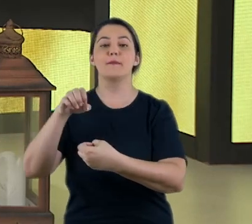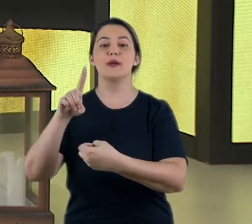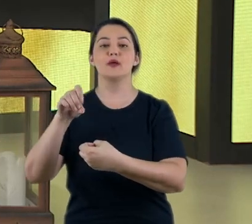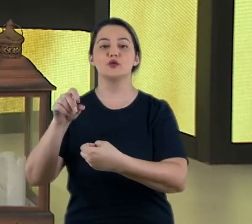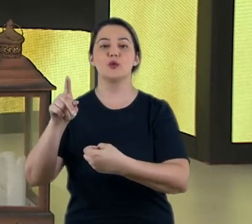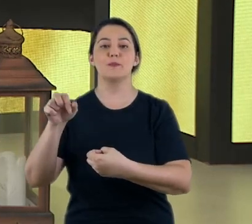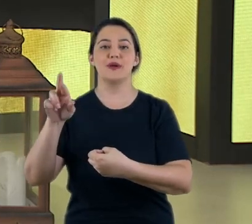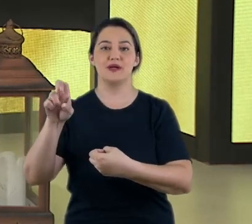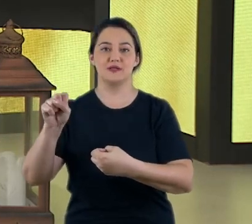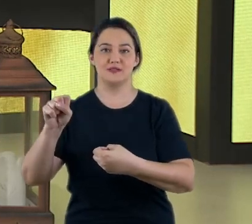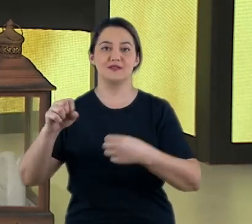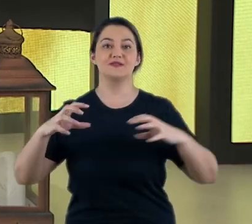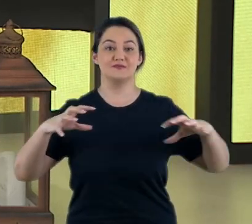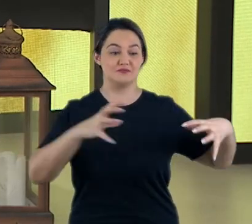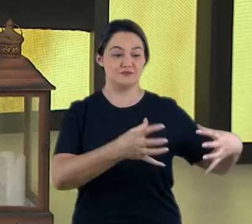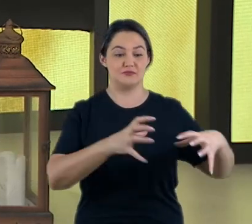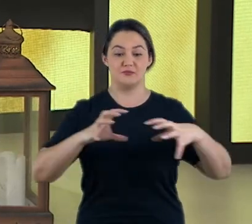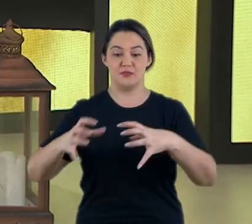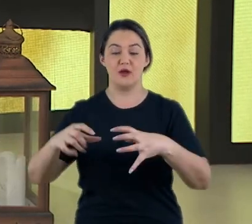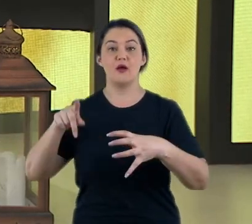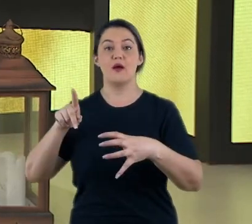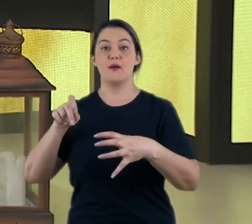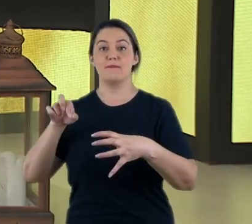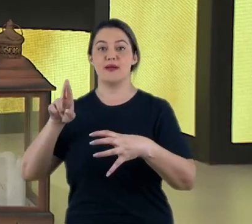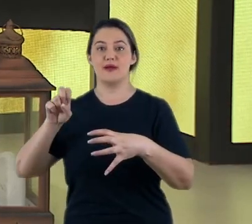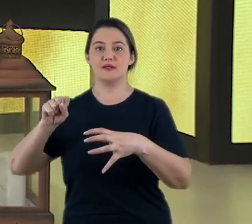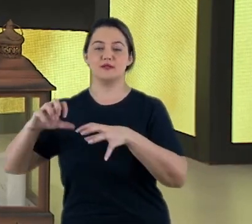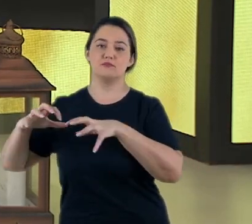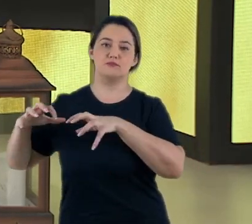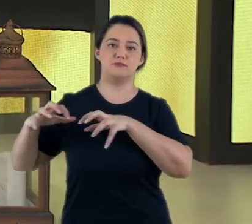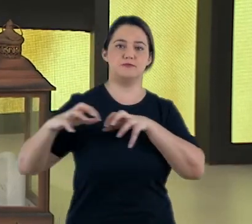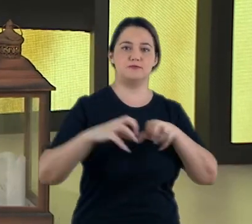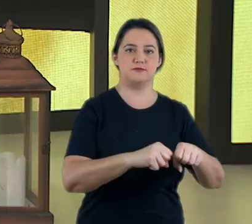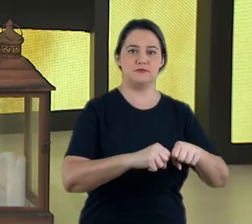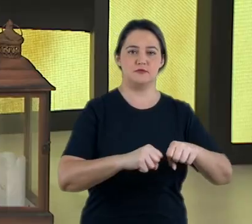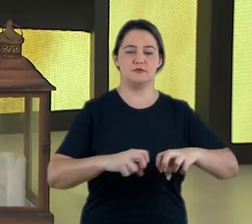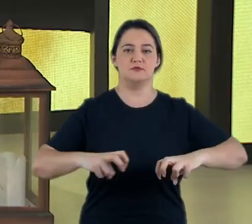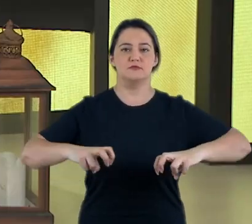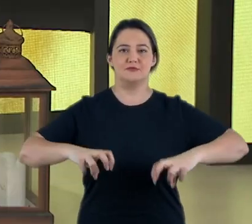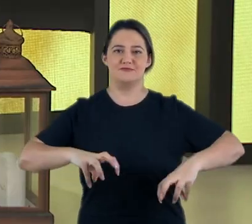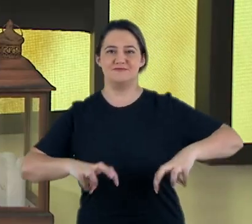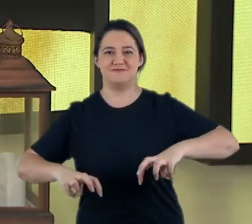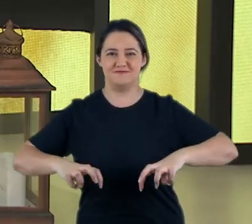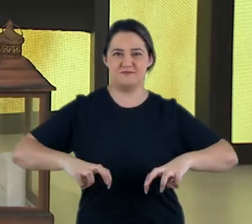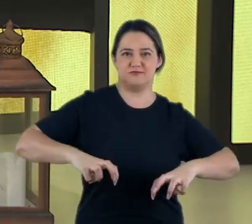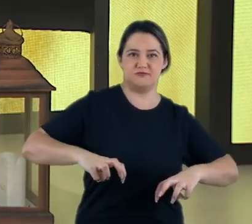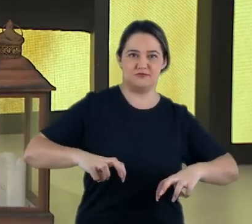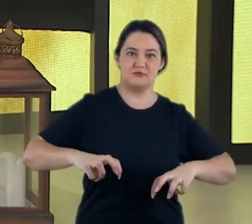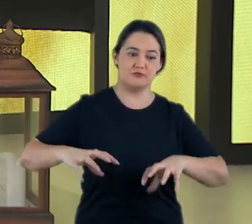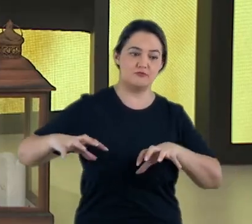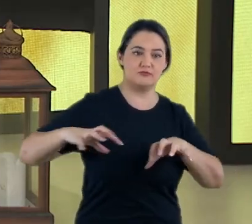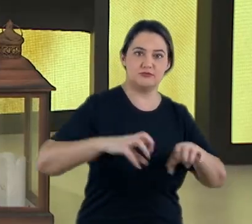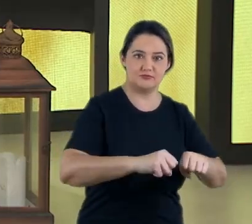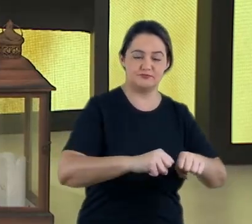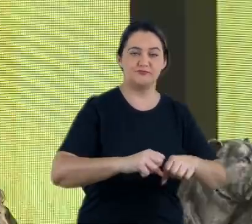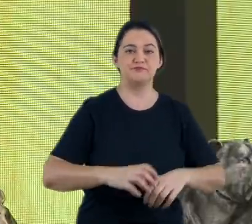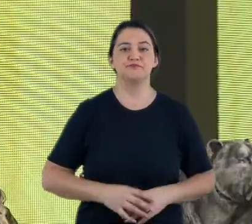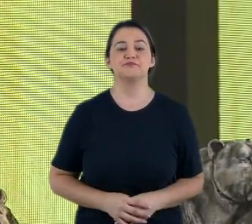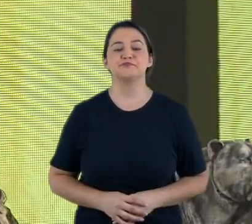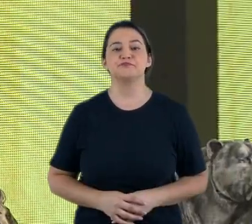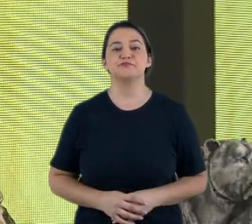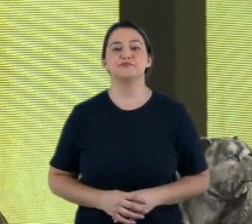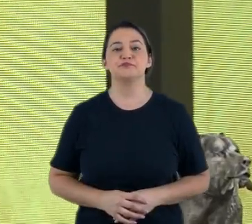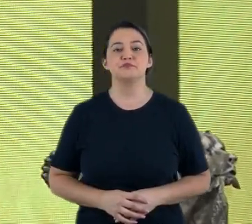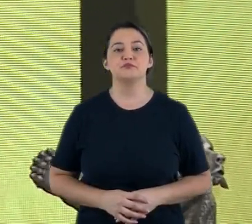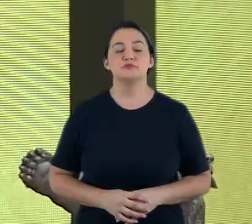Pérsia foi mais predominante e invadiu, ou ultrapassou, melhor dizendo, o reino da Média. E quanto